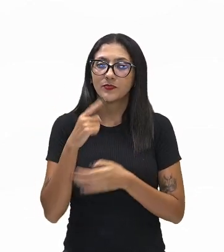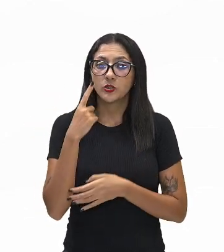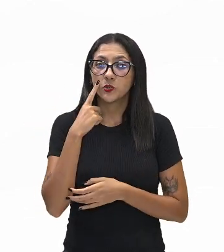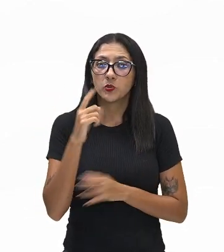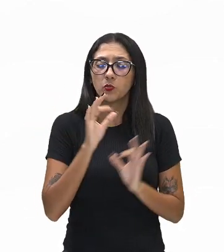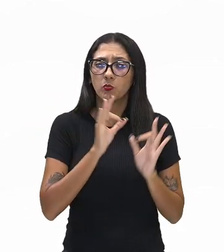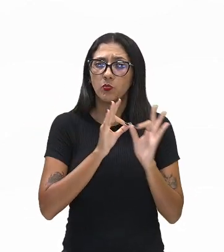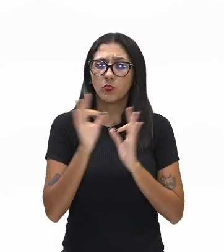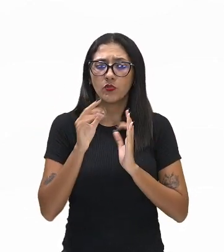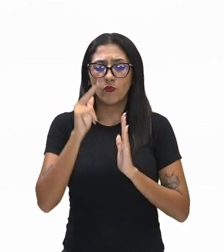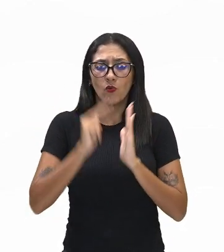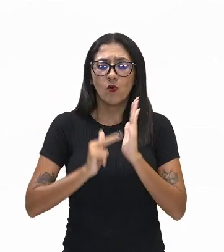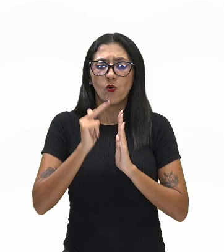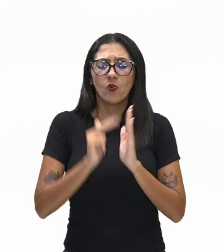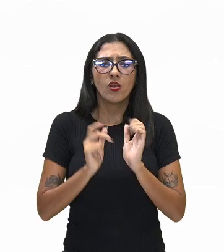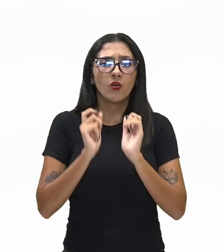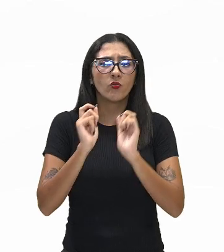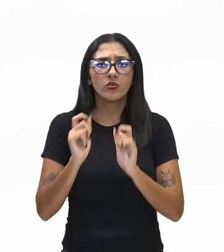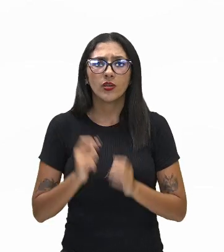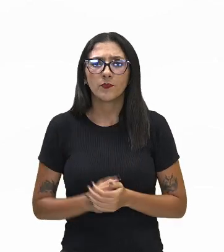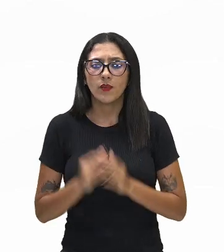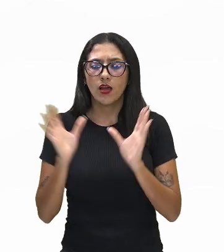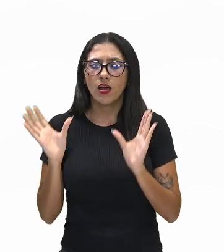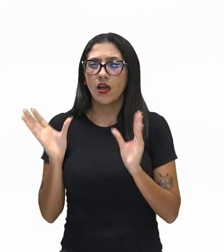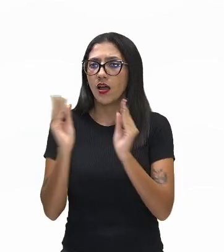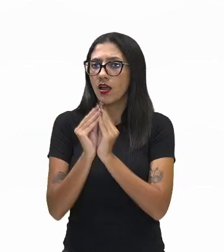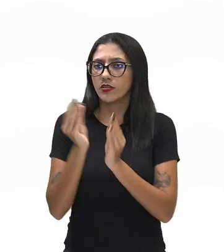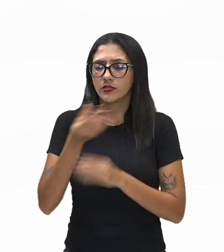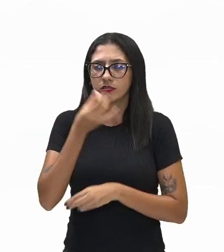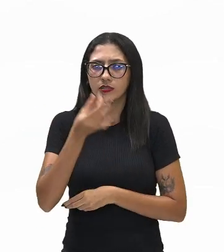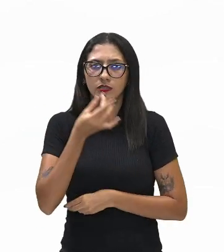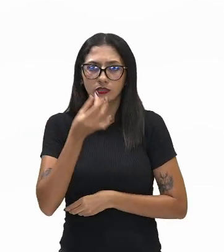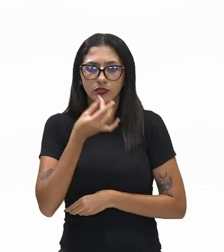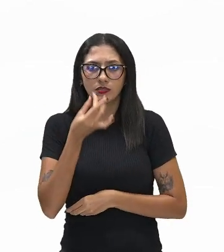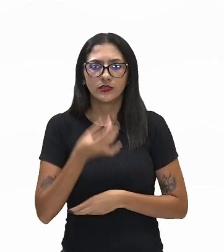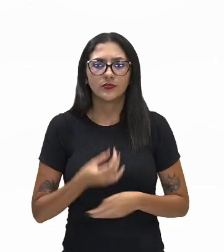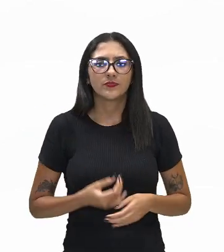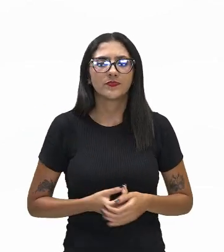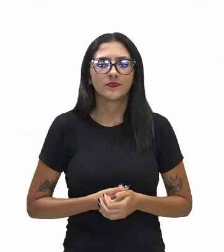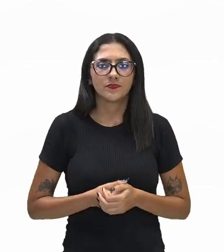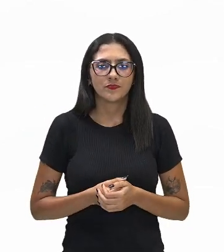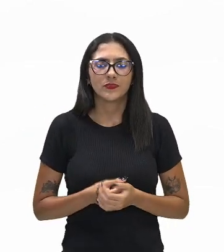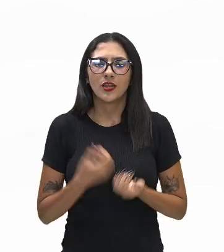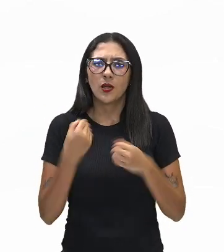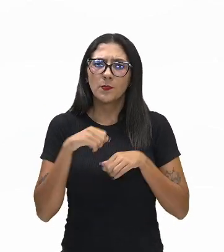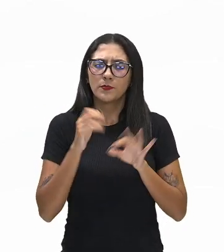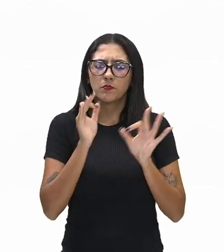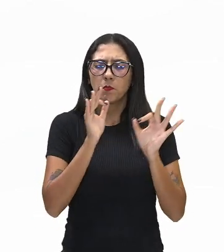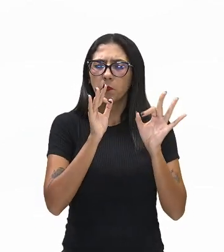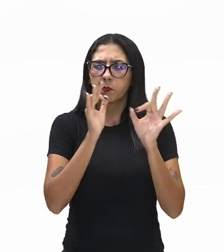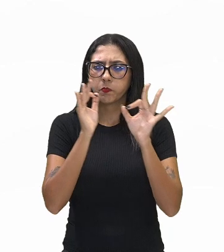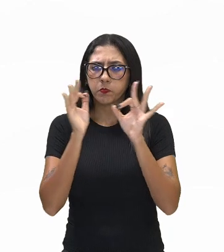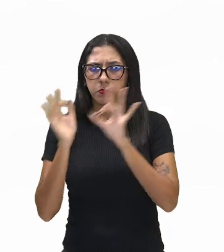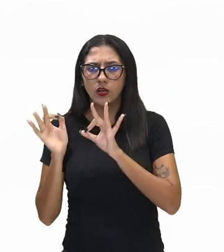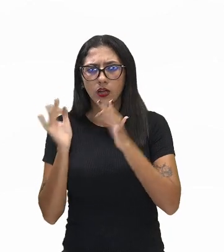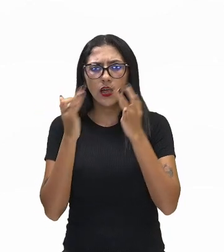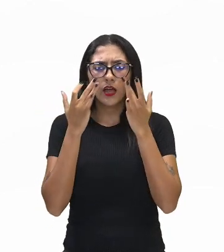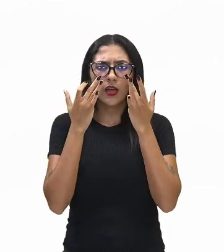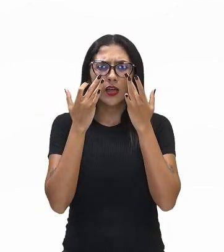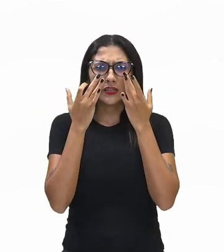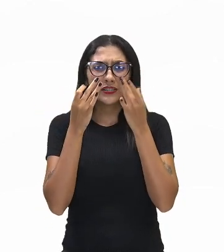a leitura da resenha. Aí você vai prestar bastante atenção na trajetória toda dessa